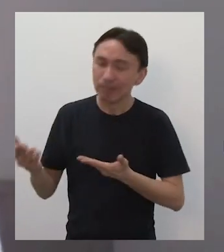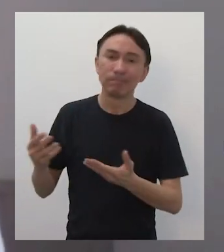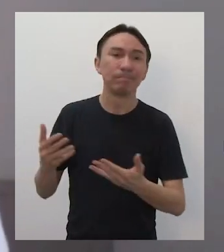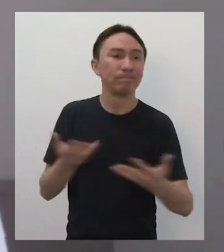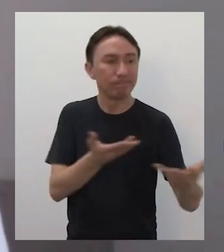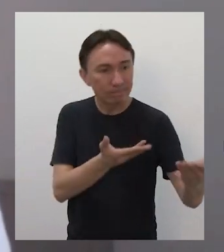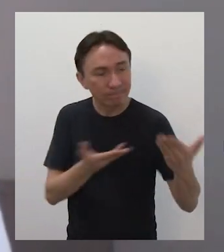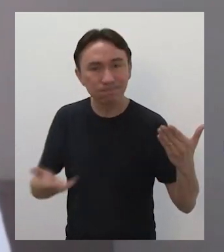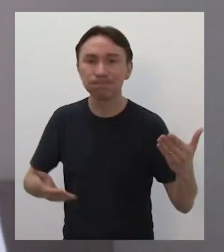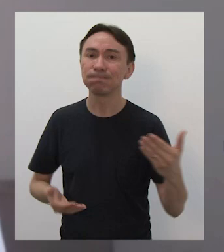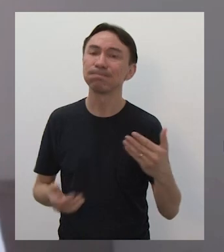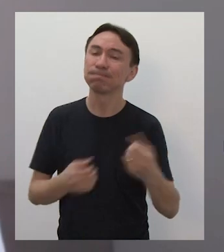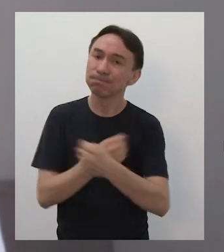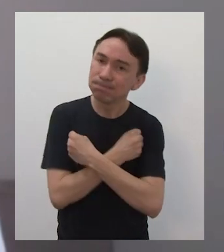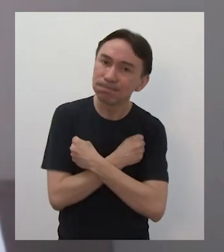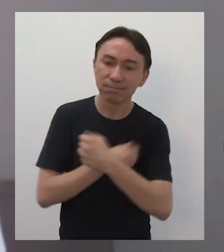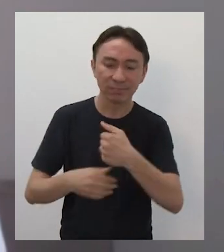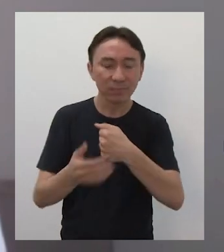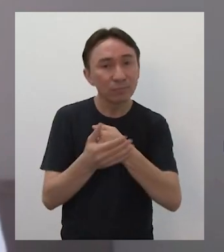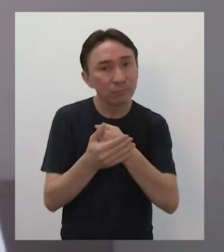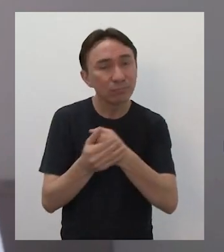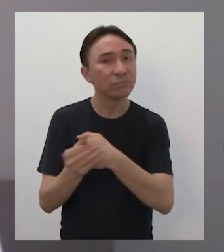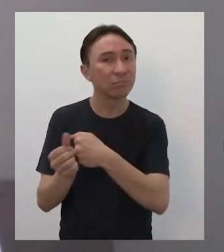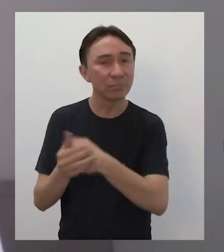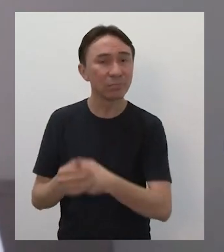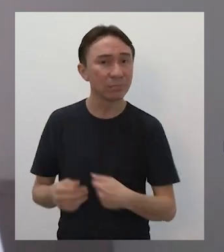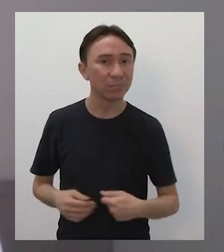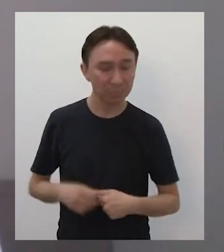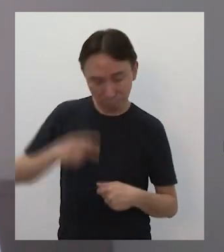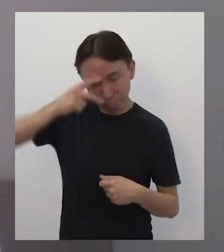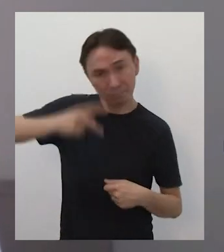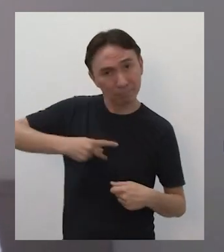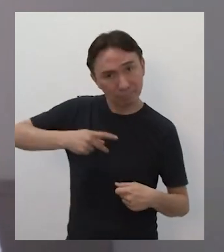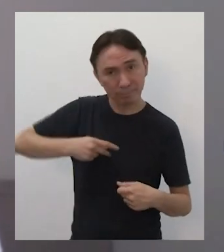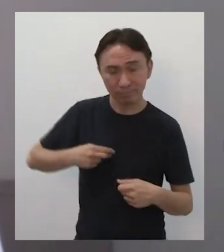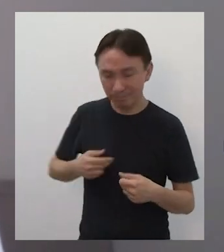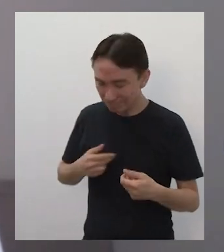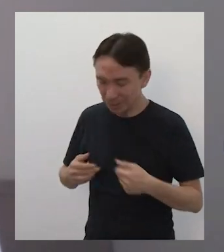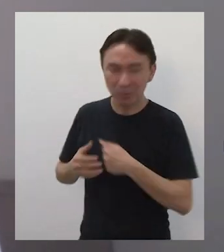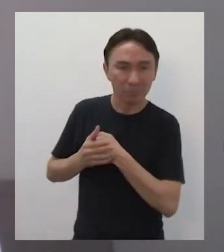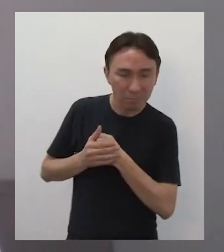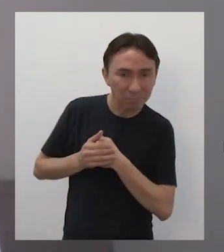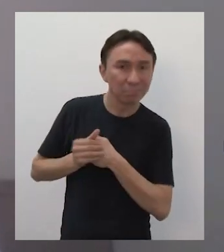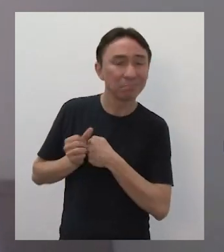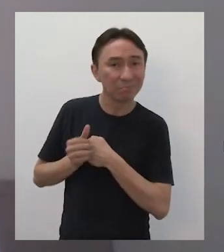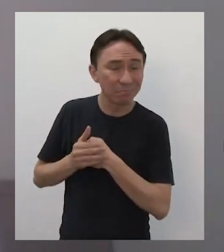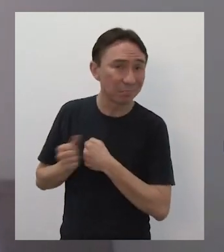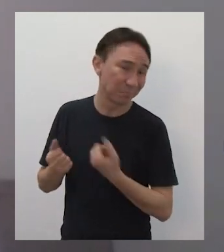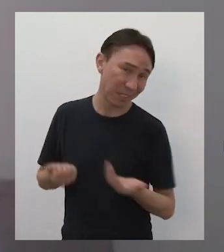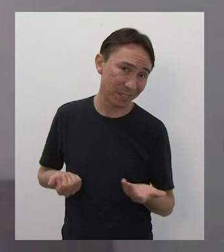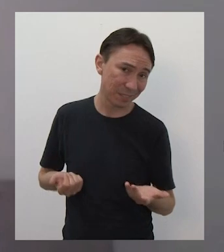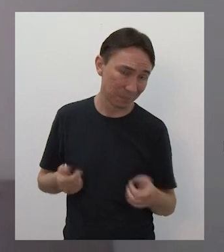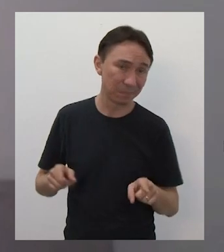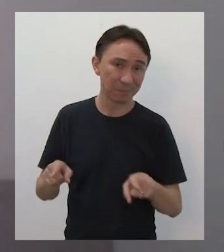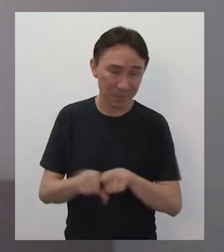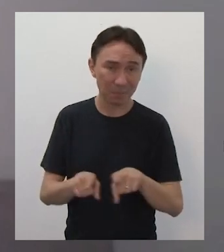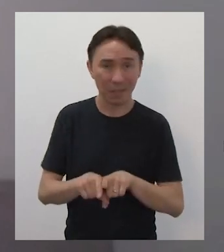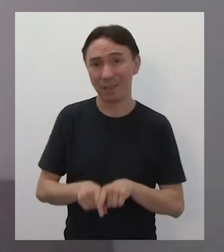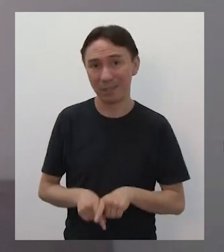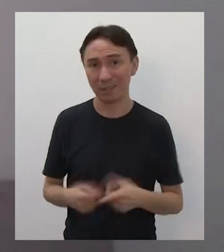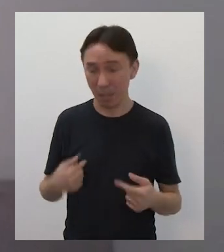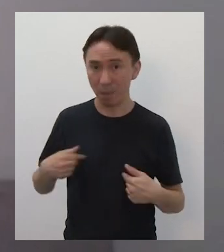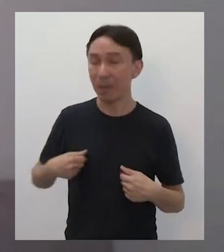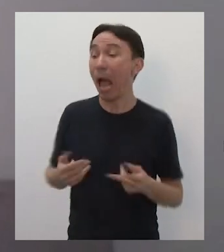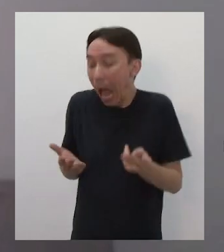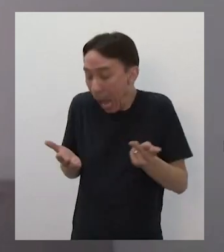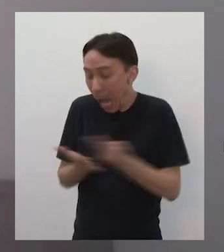gente também tem que aprender a se acolher. Eu erro, mas eu erro querendo acertar, provavelmente. E o que eu